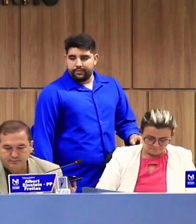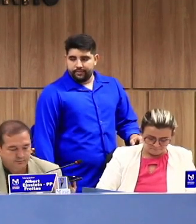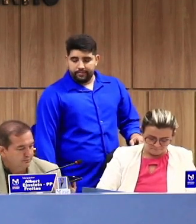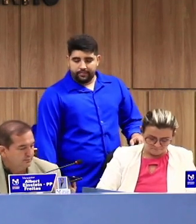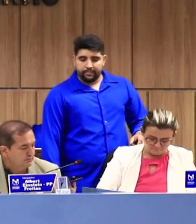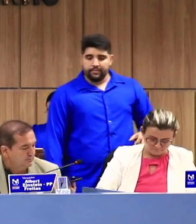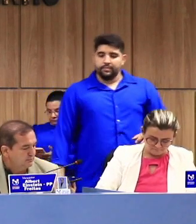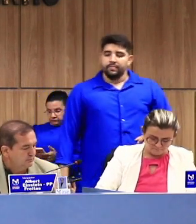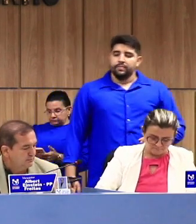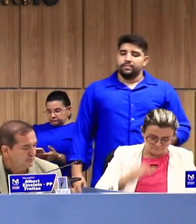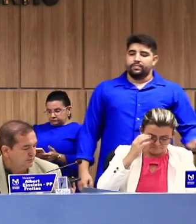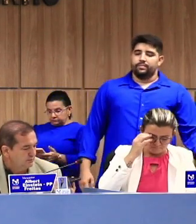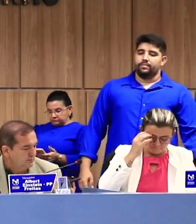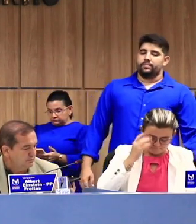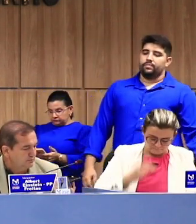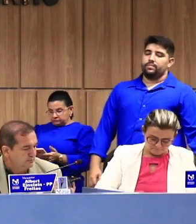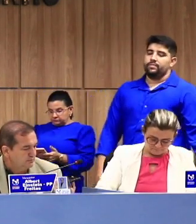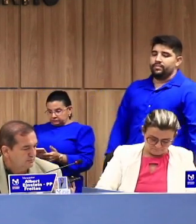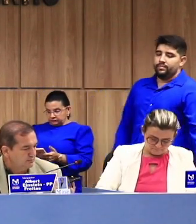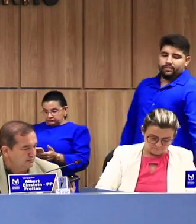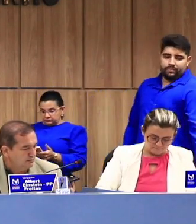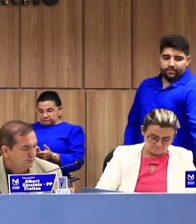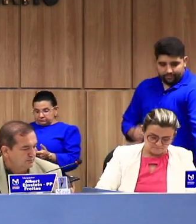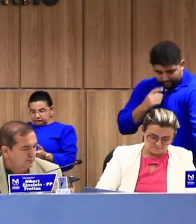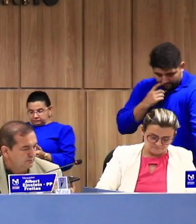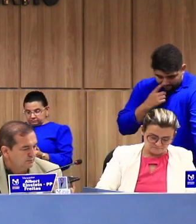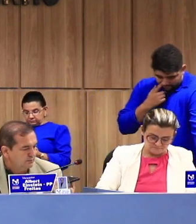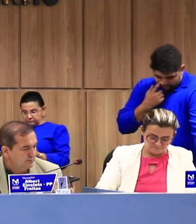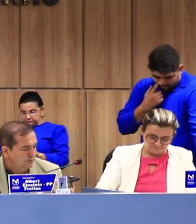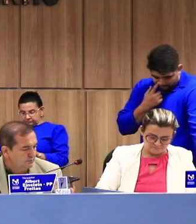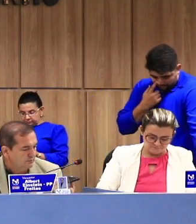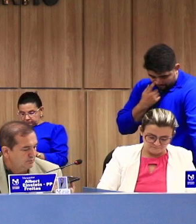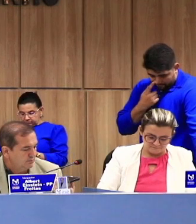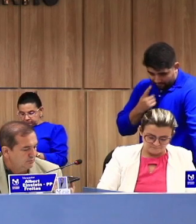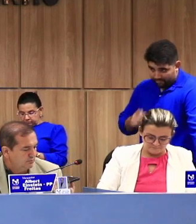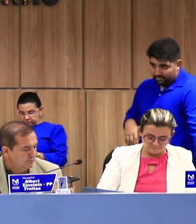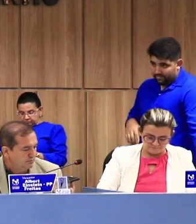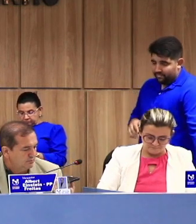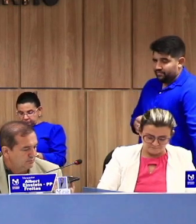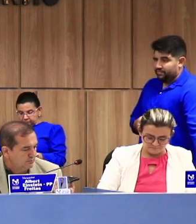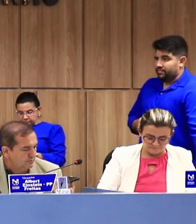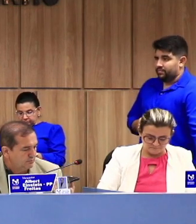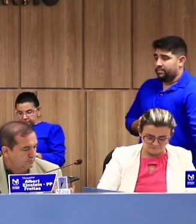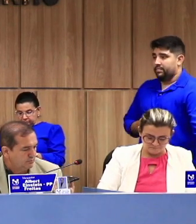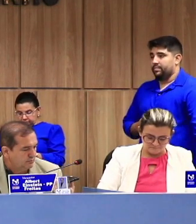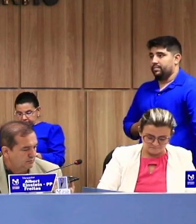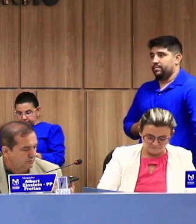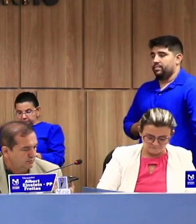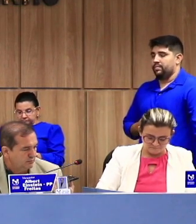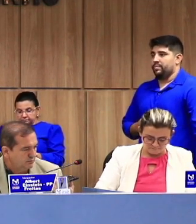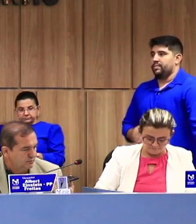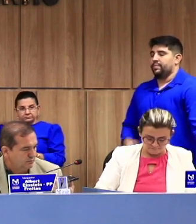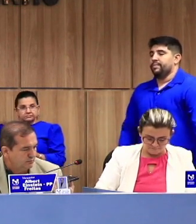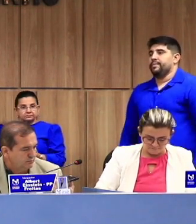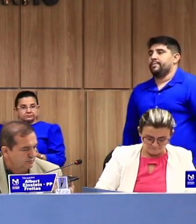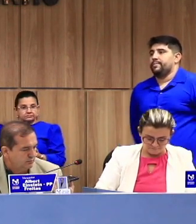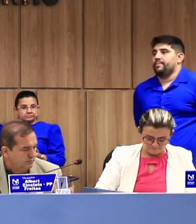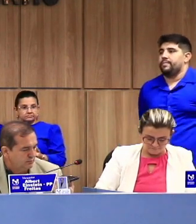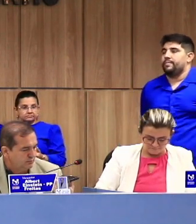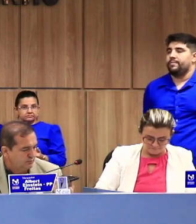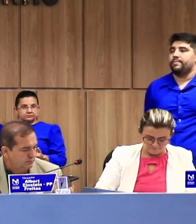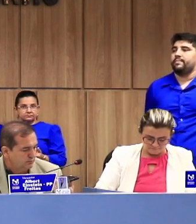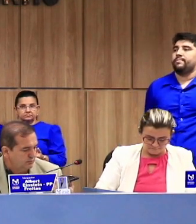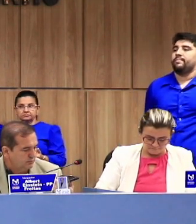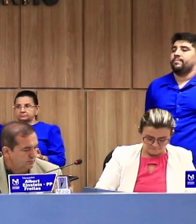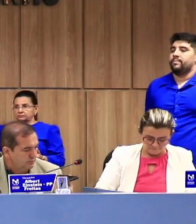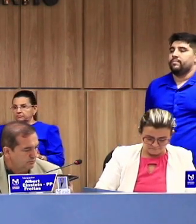deles e especial ao da minha avó merinda e o meu avô Vicente então muito obrigado e meu voto Com